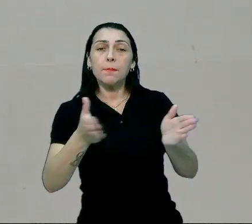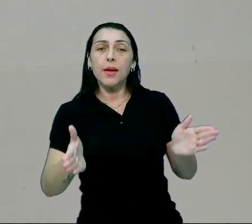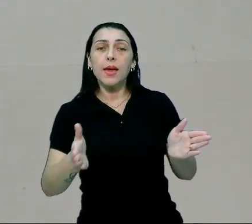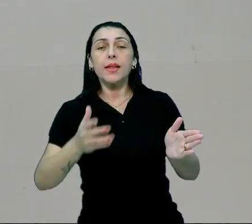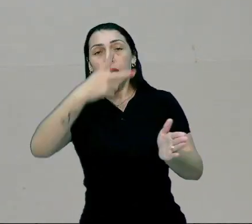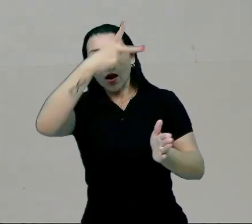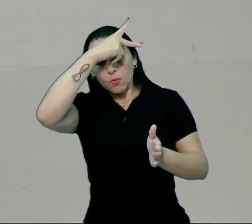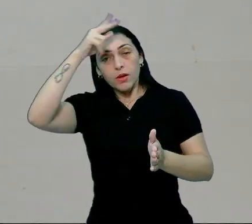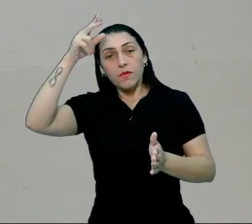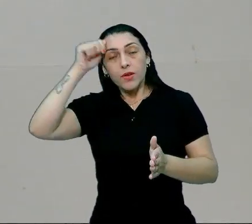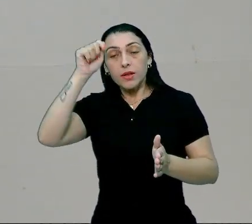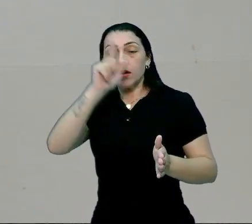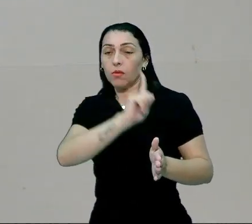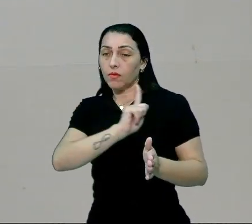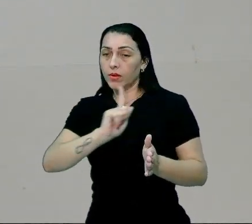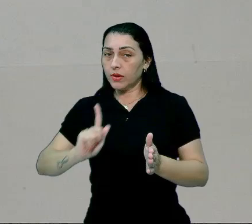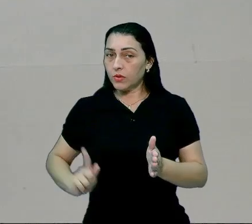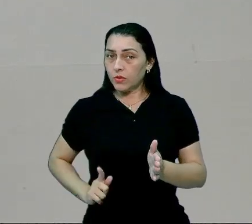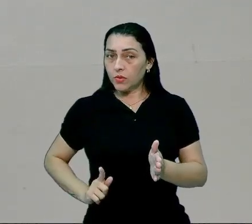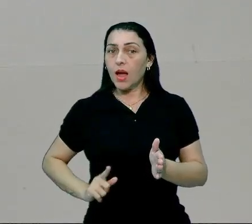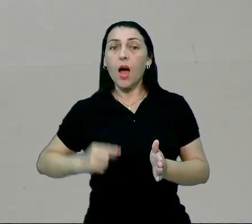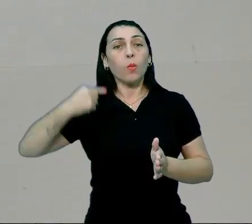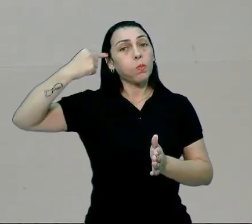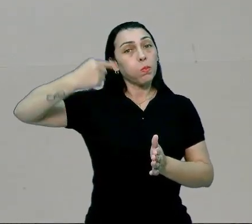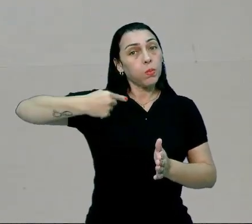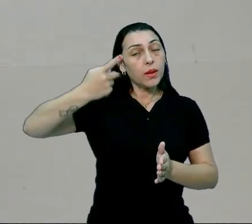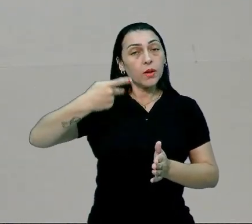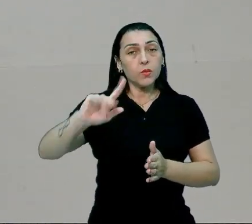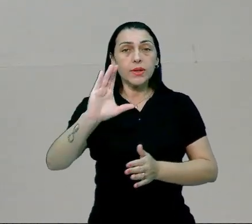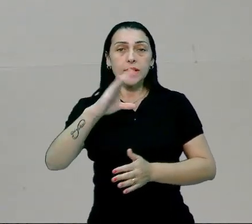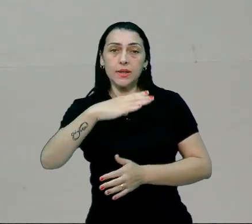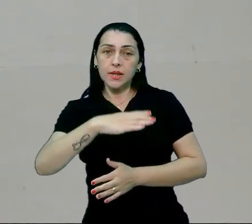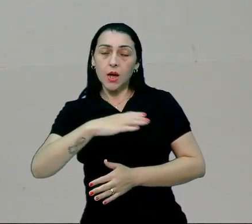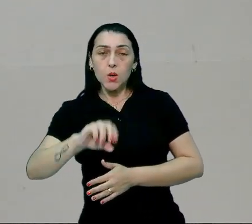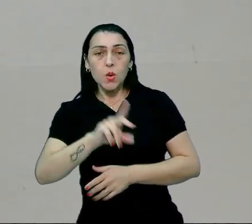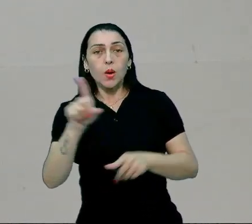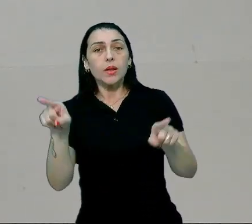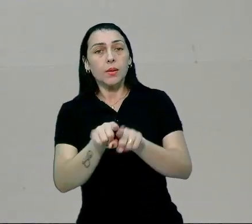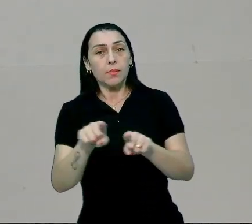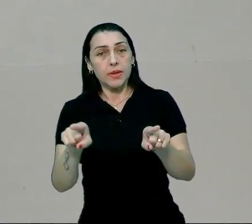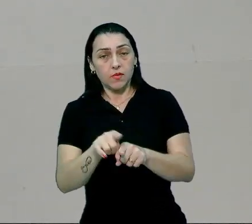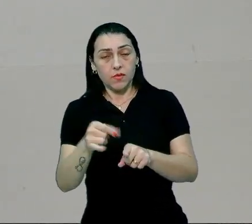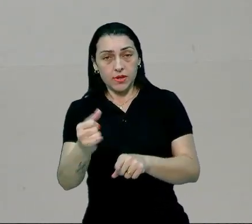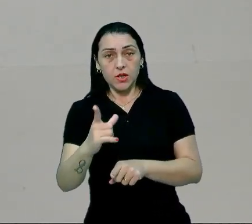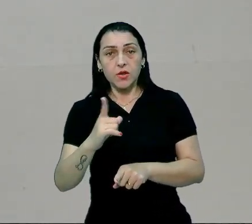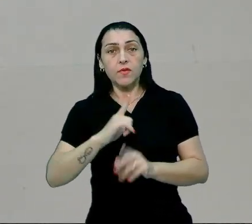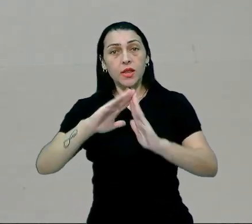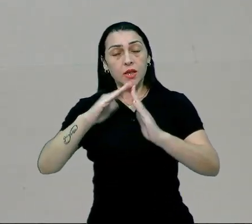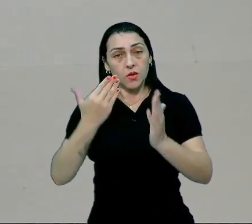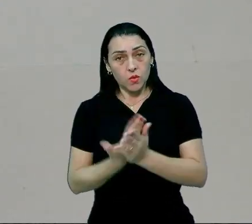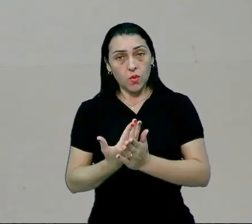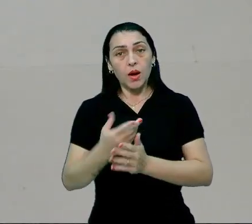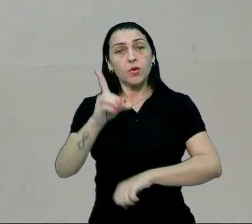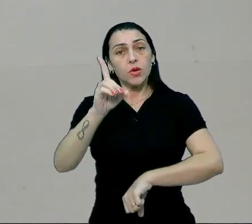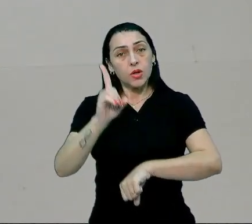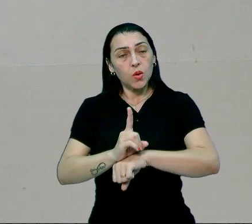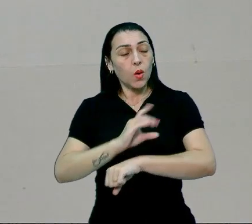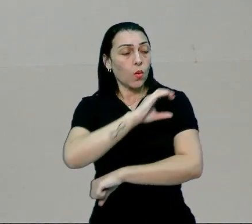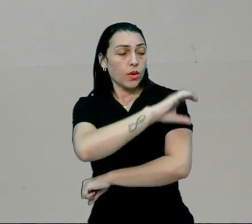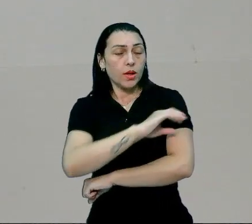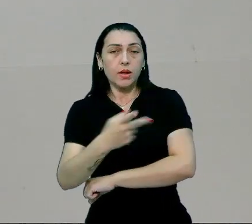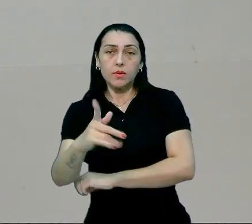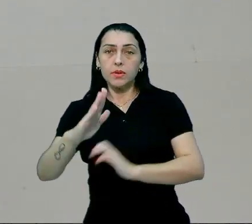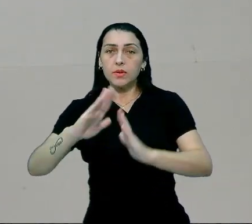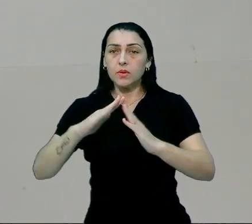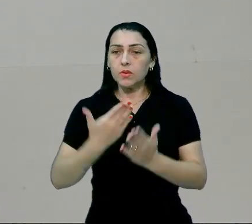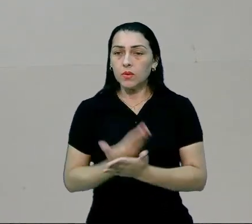ao prefeito, ao governador, aos deputados da sua cidade ou até mesmo, se você estiver na escola, ao diretor ou coordenador da